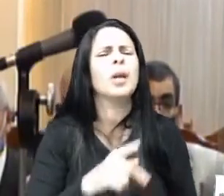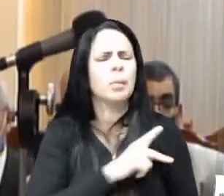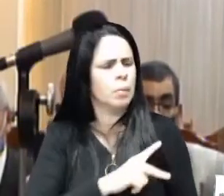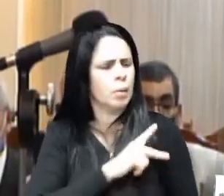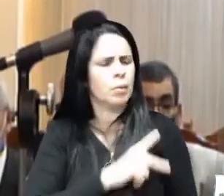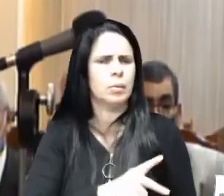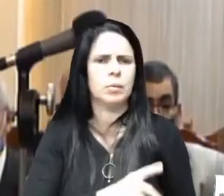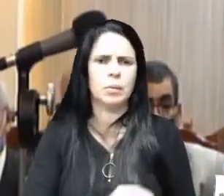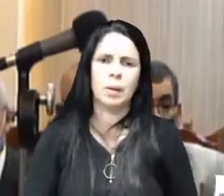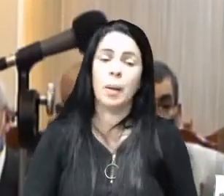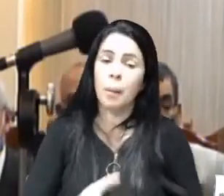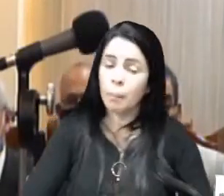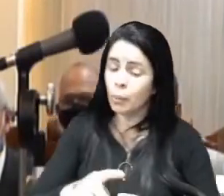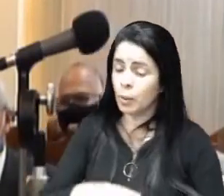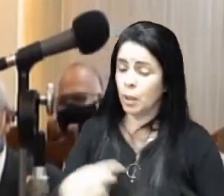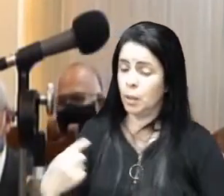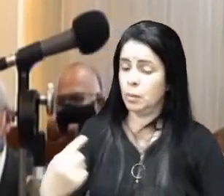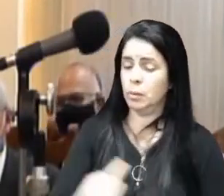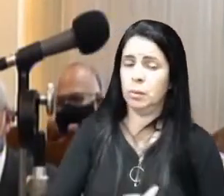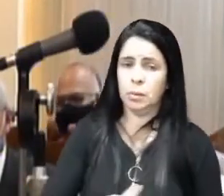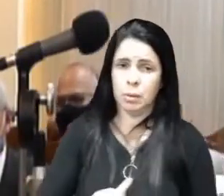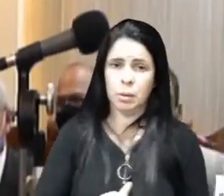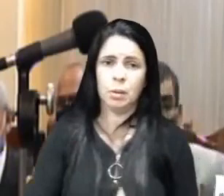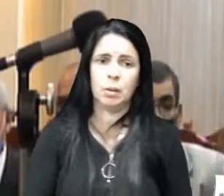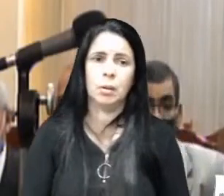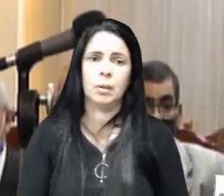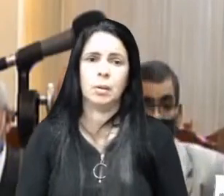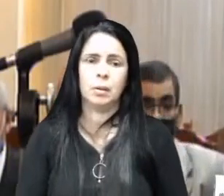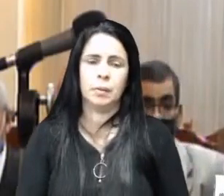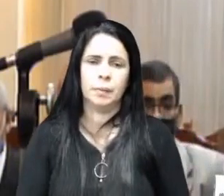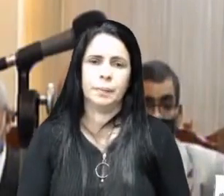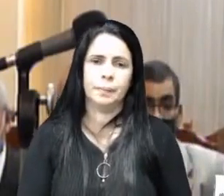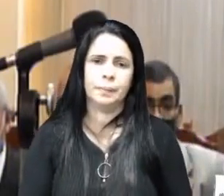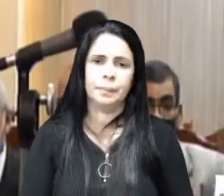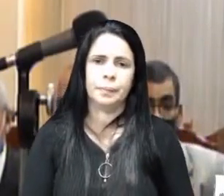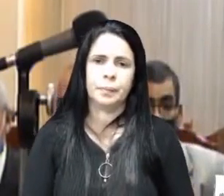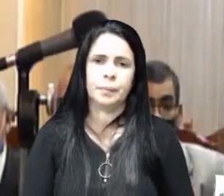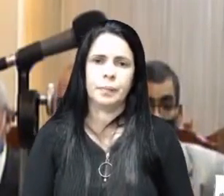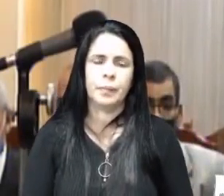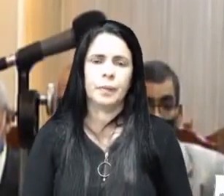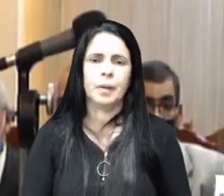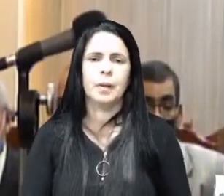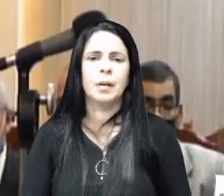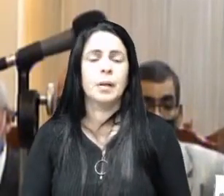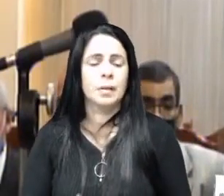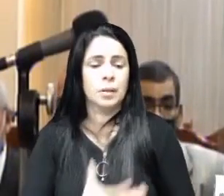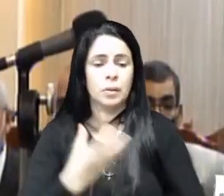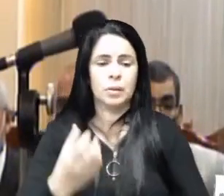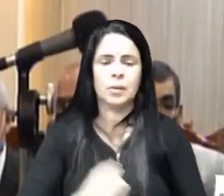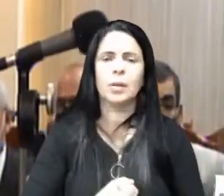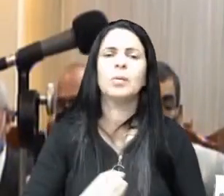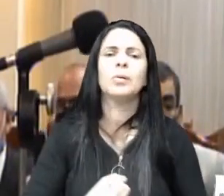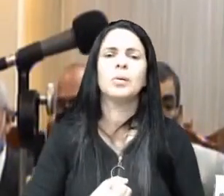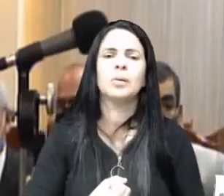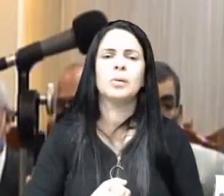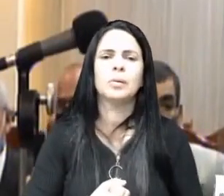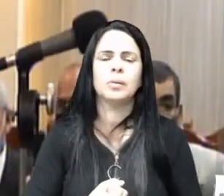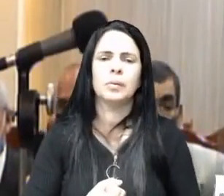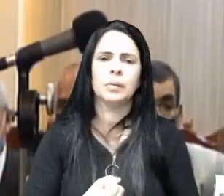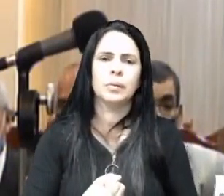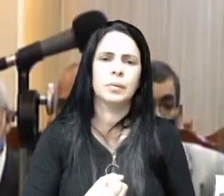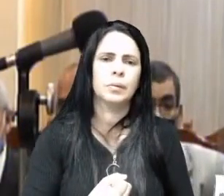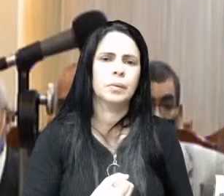nossa salvação está agora mais perto de nós. Salvação aí não é